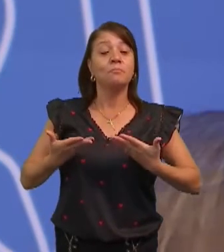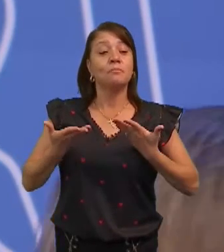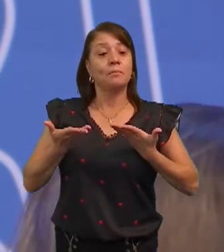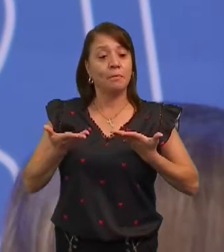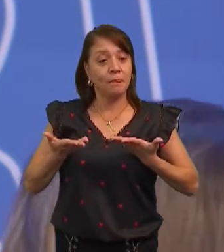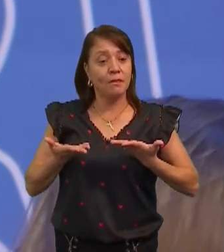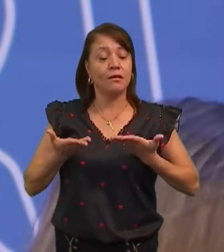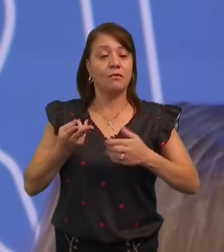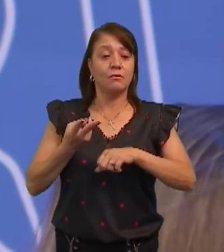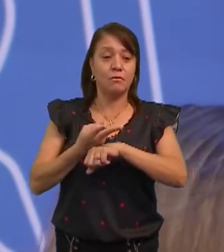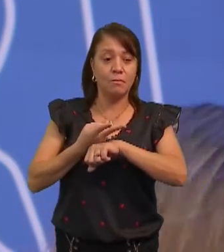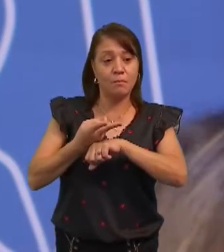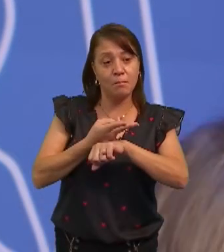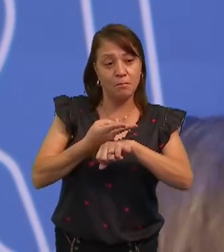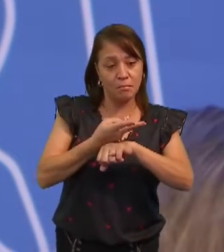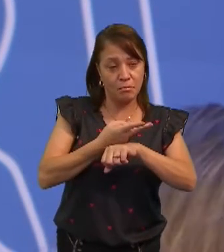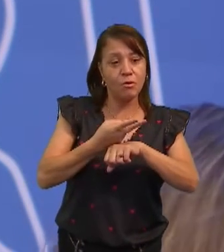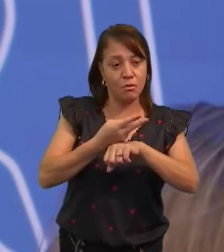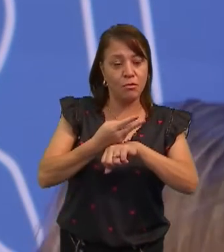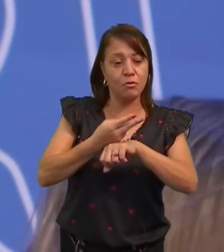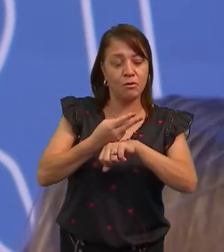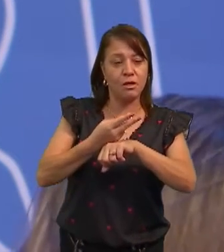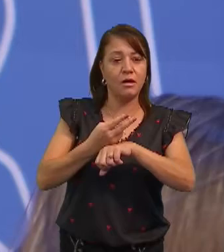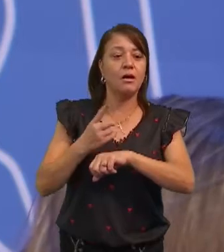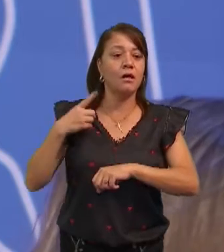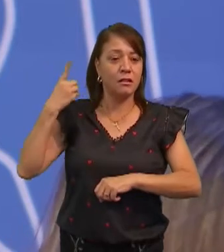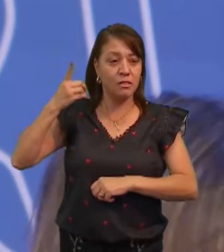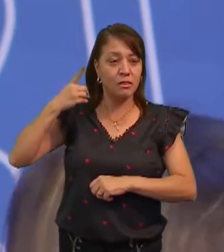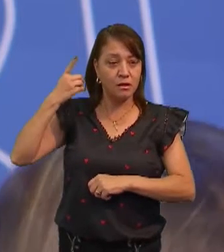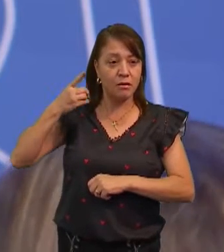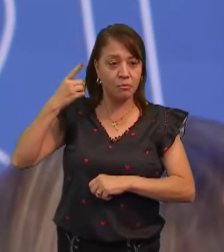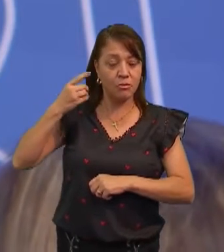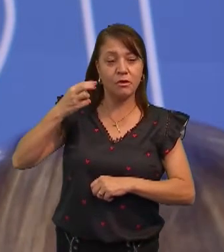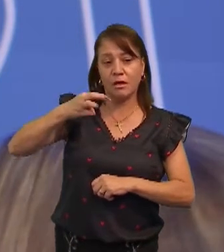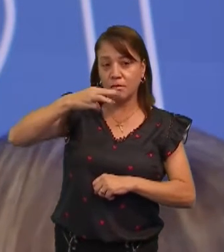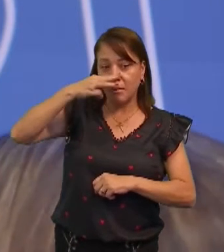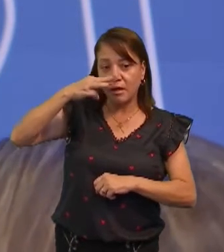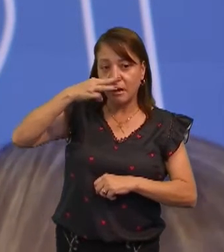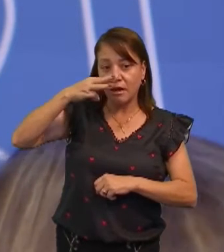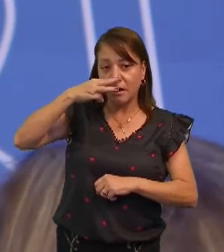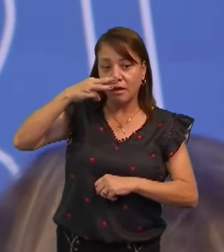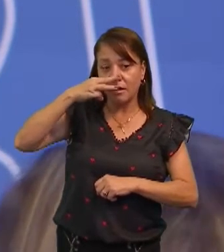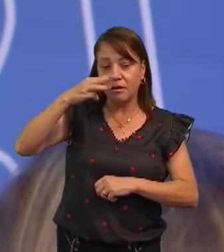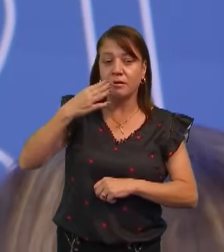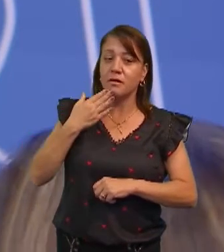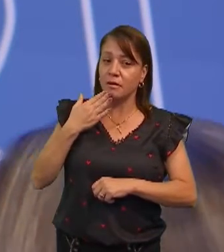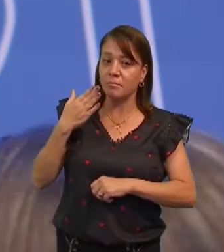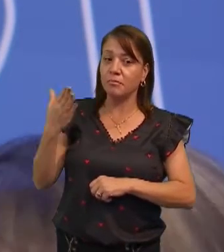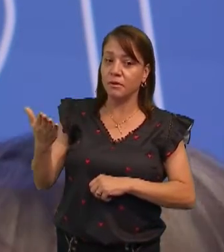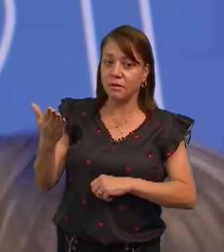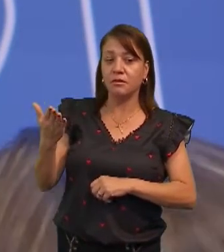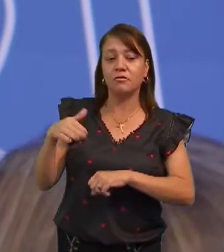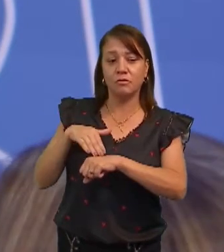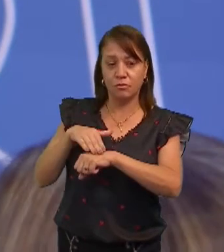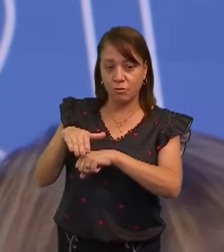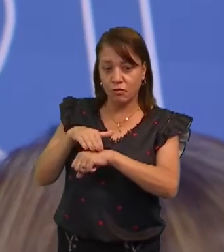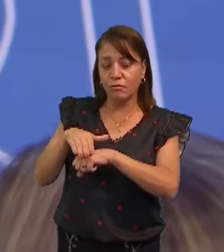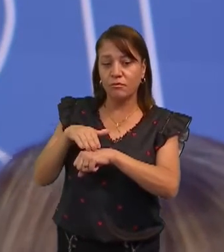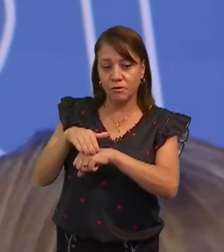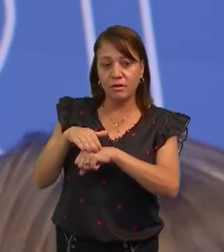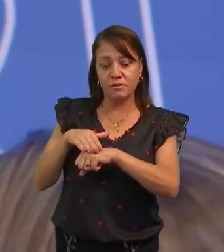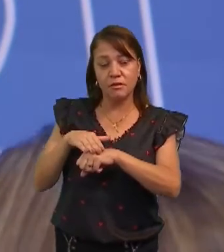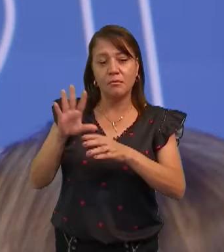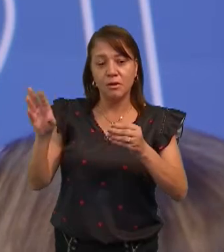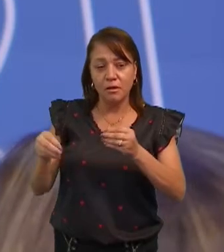A então deputada Federal Margarida Salomão né no intuito dela a requisitar a possibilidade de colocar aqui